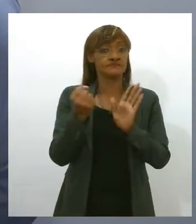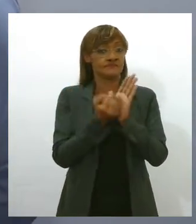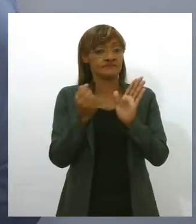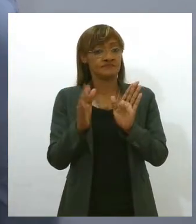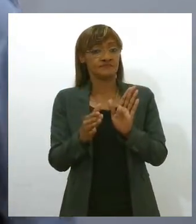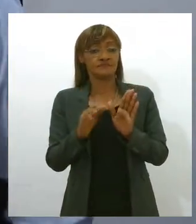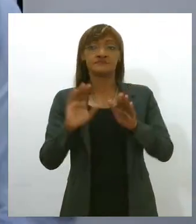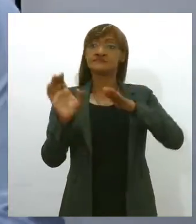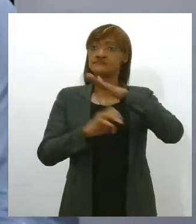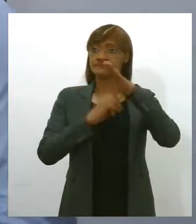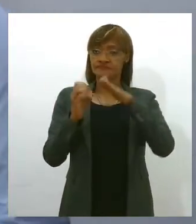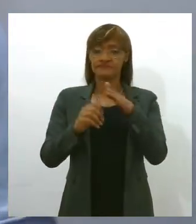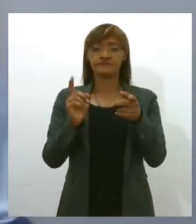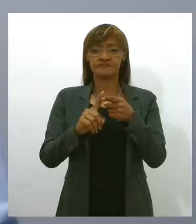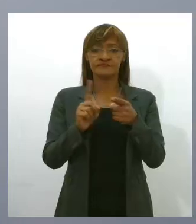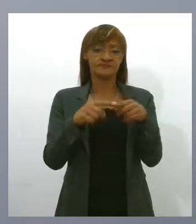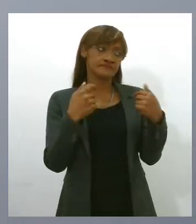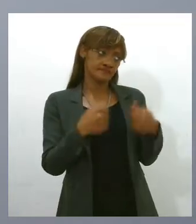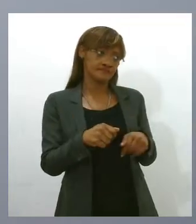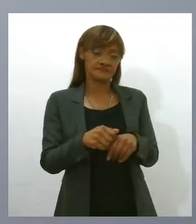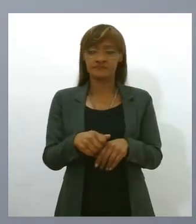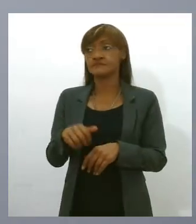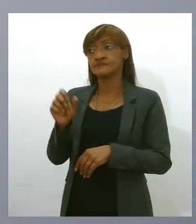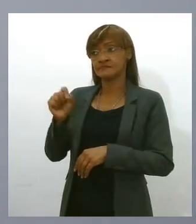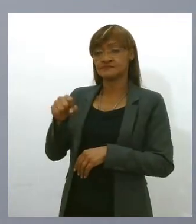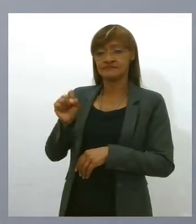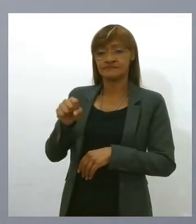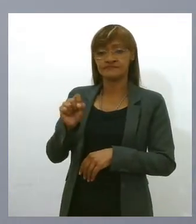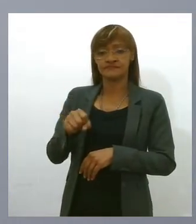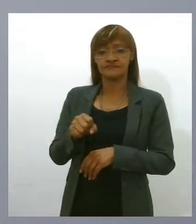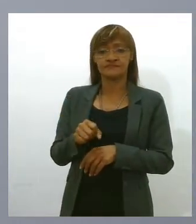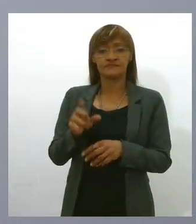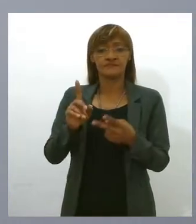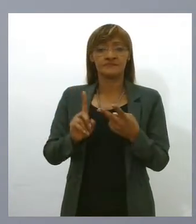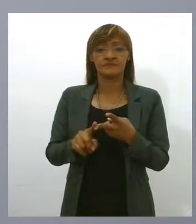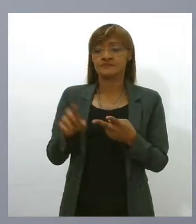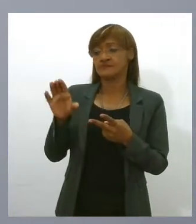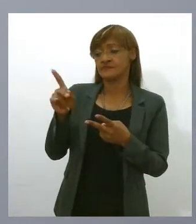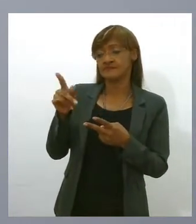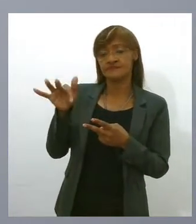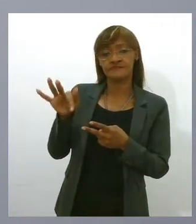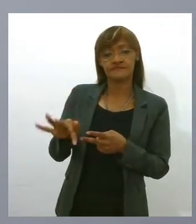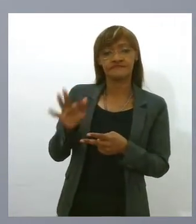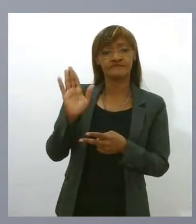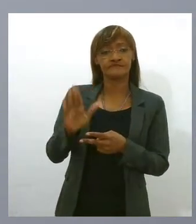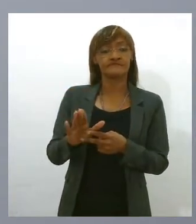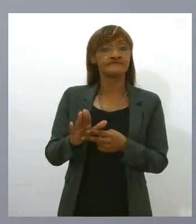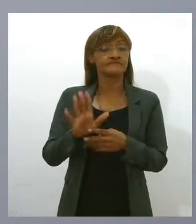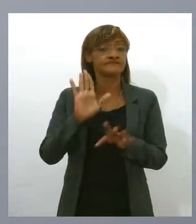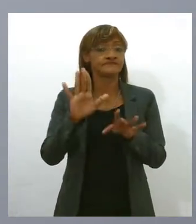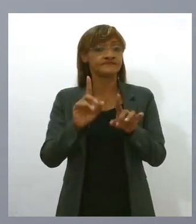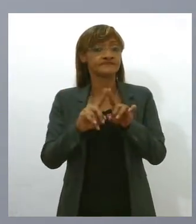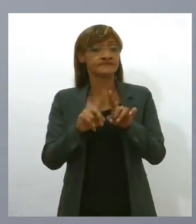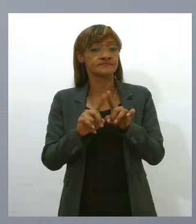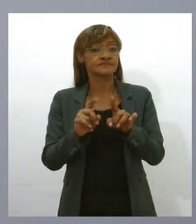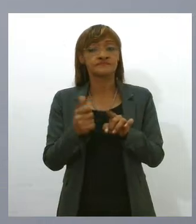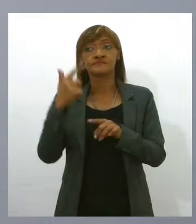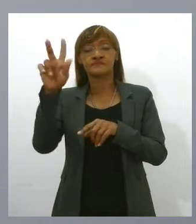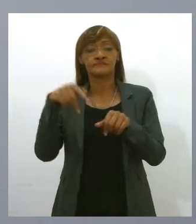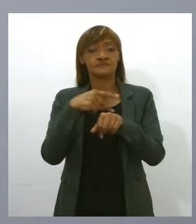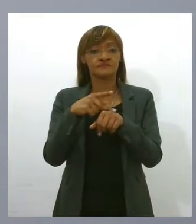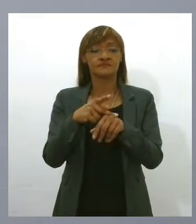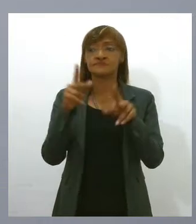precisa ser informado exatamente CPF no caso pessoa física e o CNPJ pessoa jurídica Esse foi o e o número do passaporte né